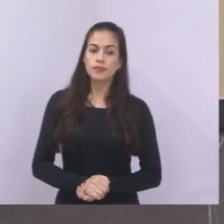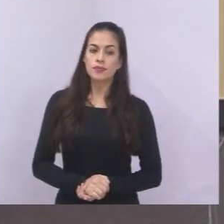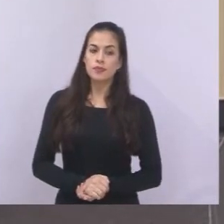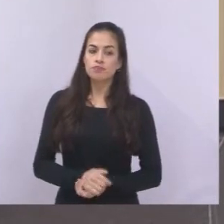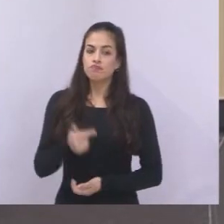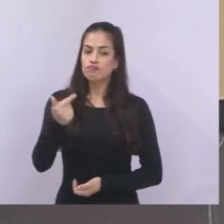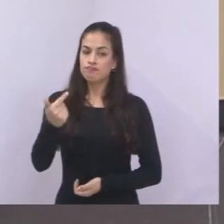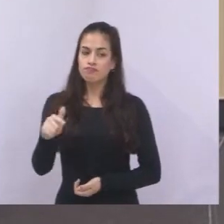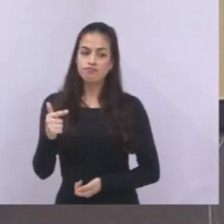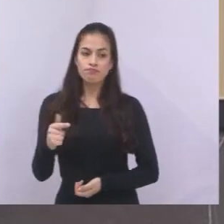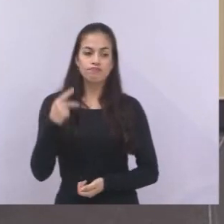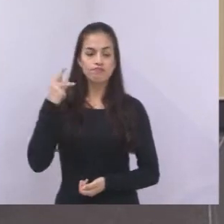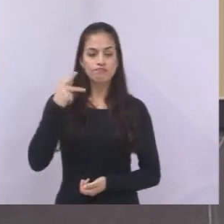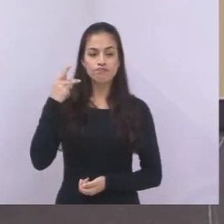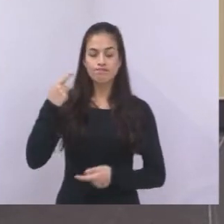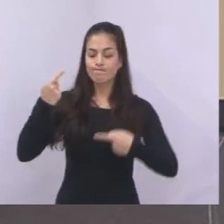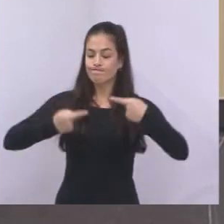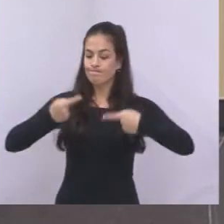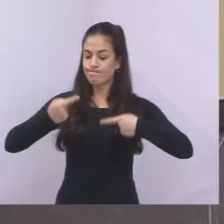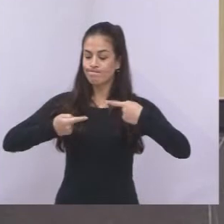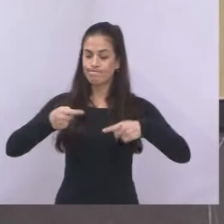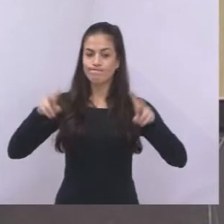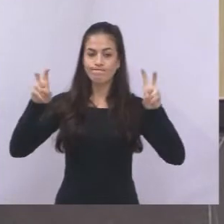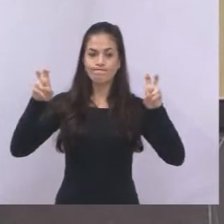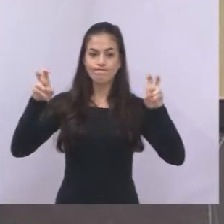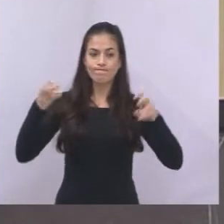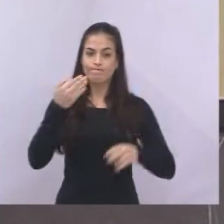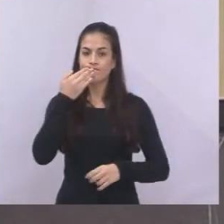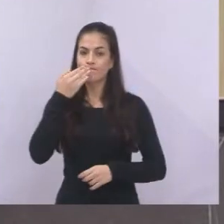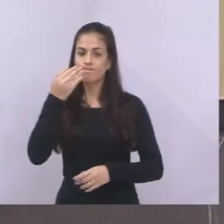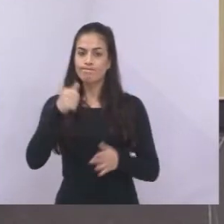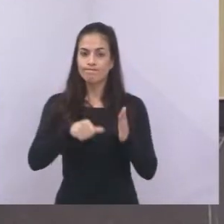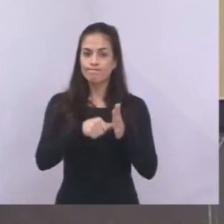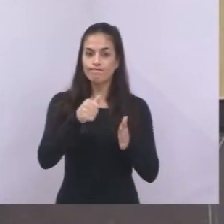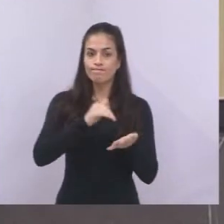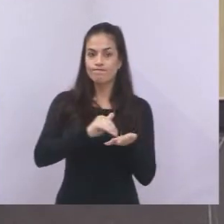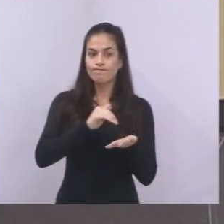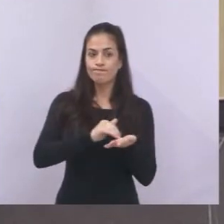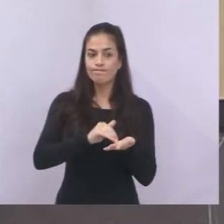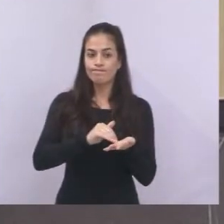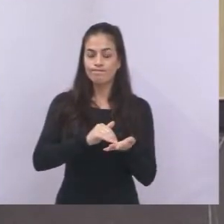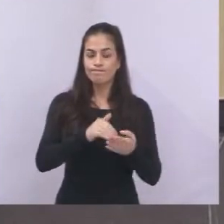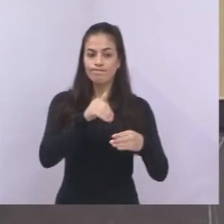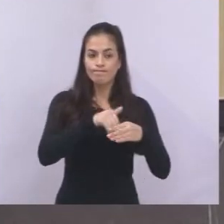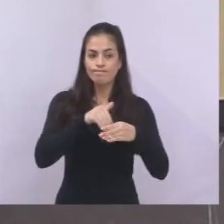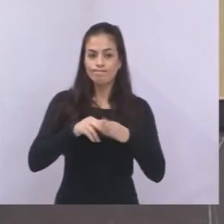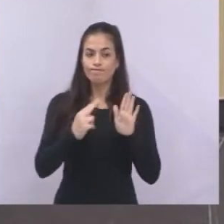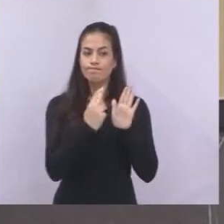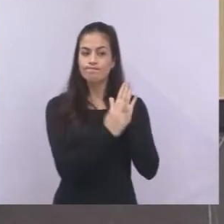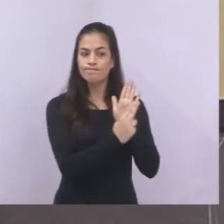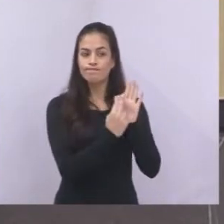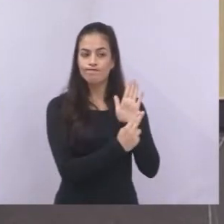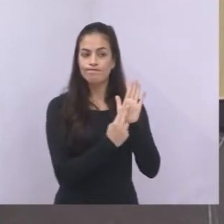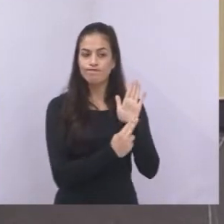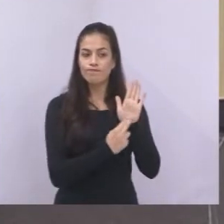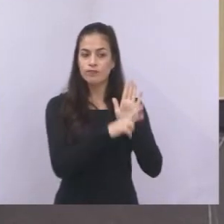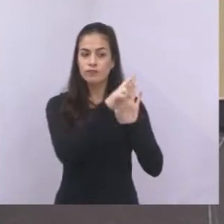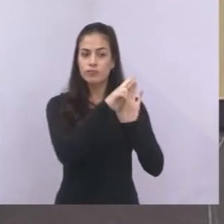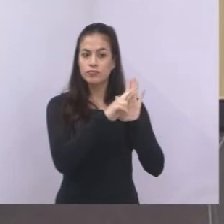Não havendo mais nenhum vereador desejando discutir a matéria, peço ao primeiro secretário que proceda à votação nominal do projeto na forma